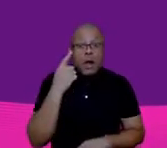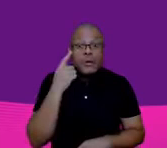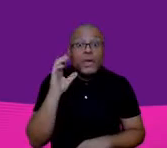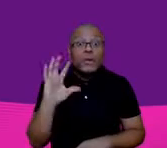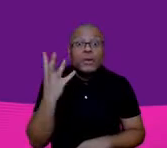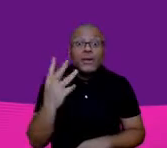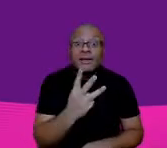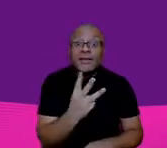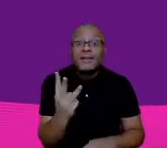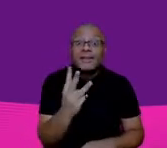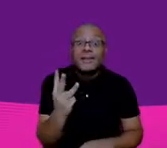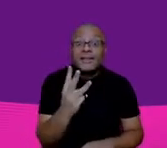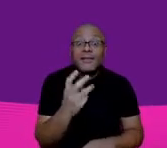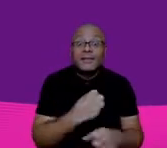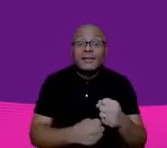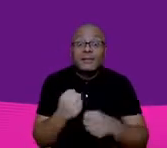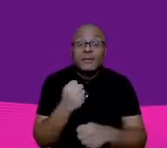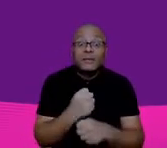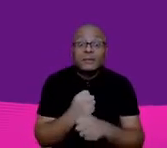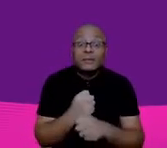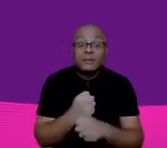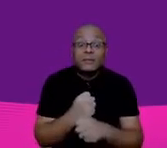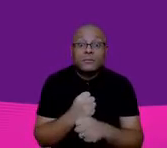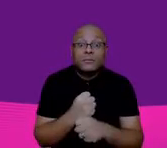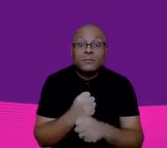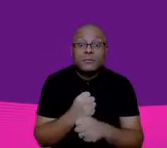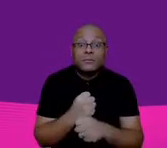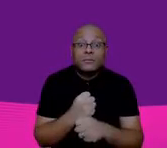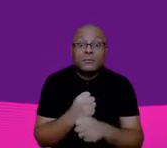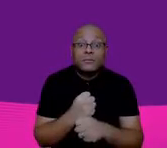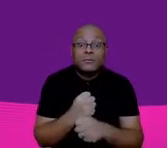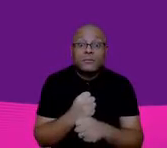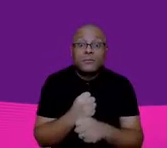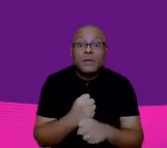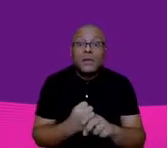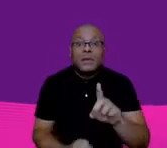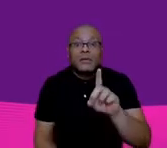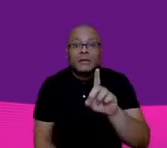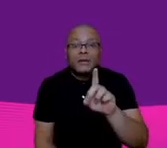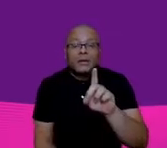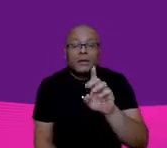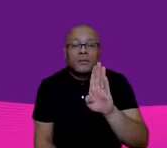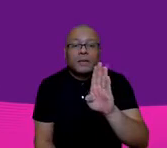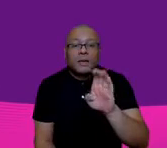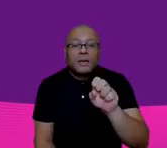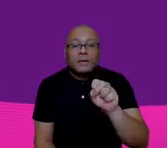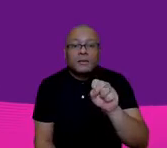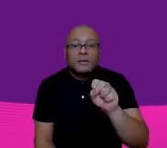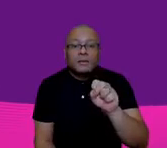atrás. Aqui ele vai ligar o DBS, vejam que o tremor melhora.